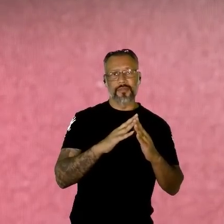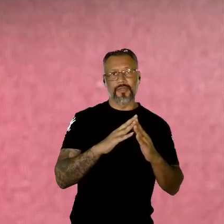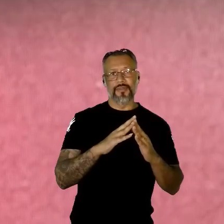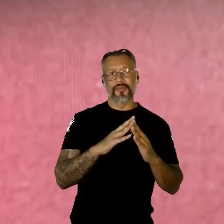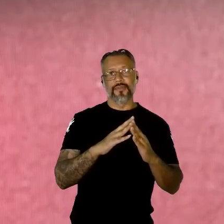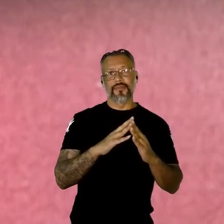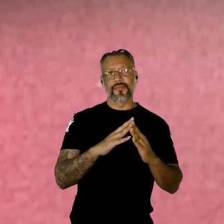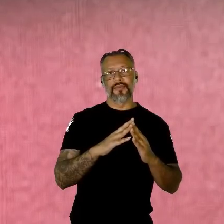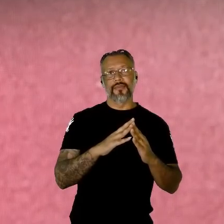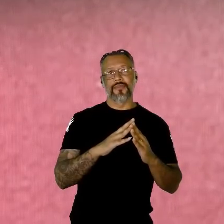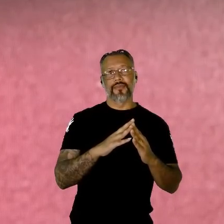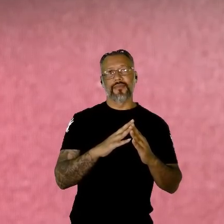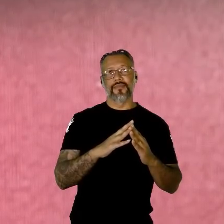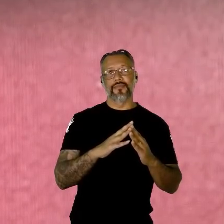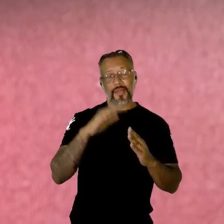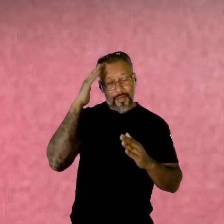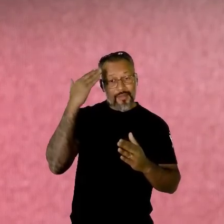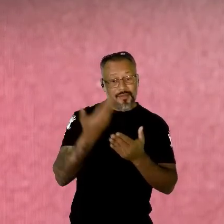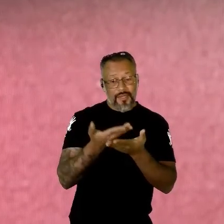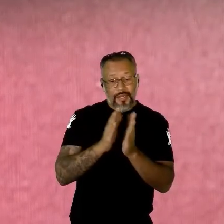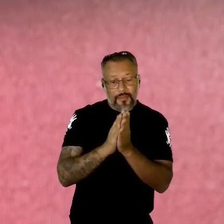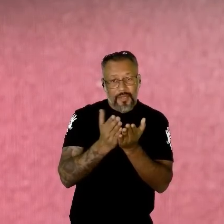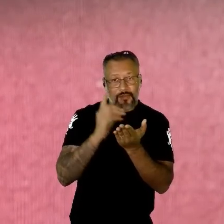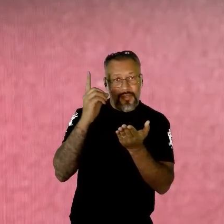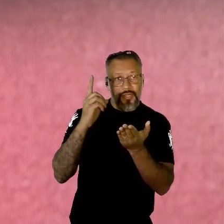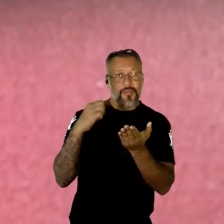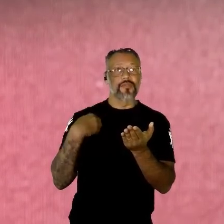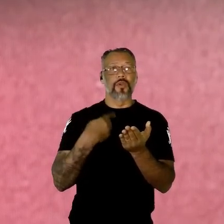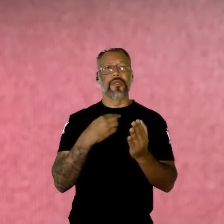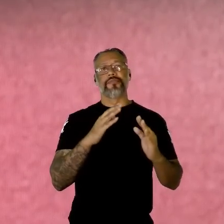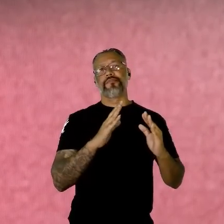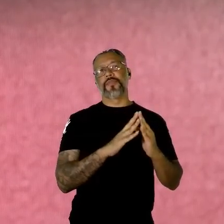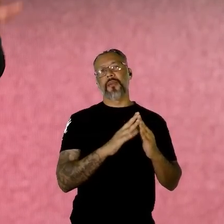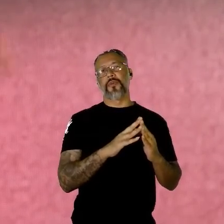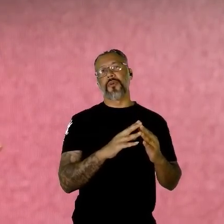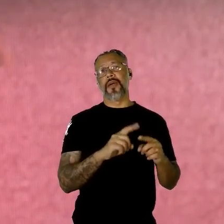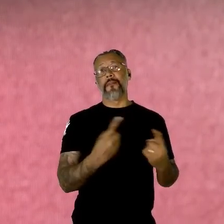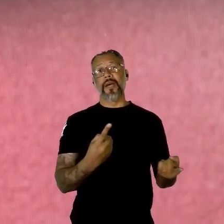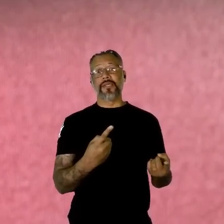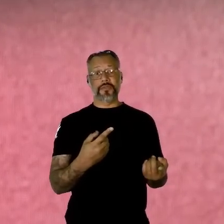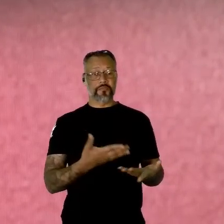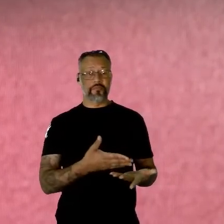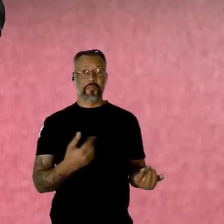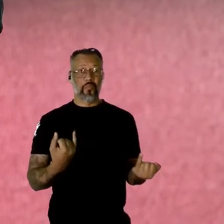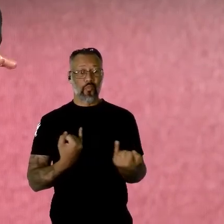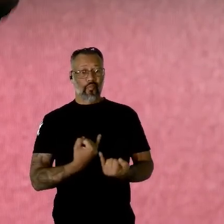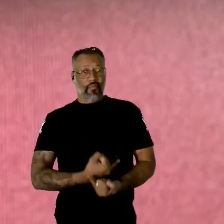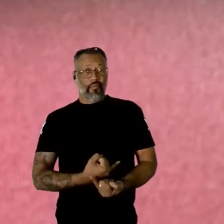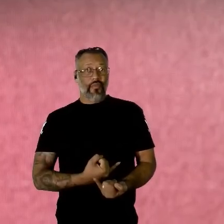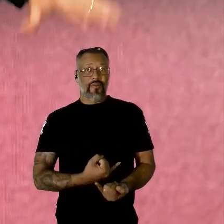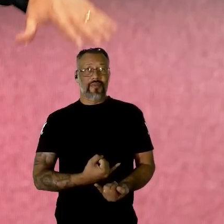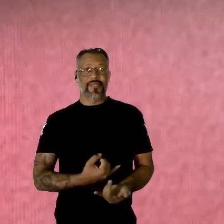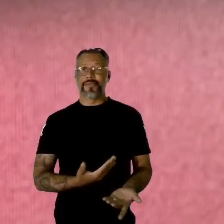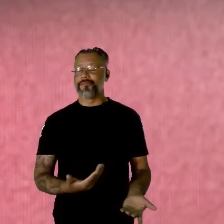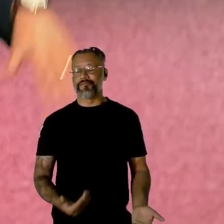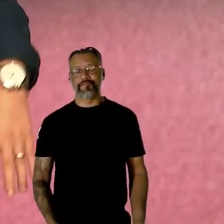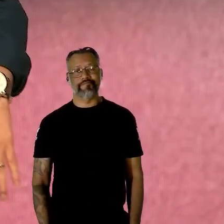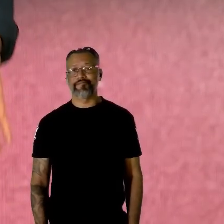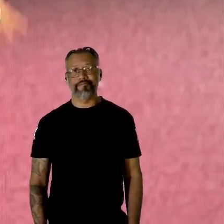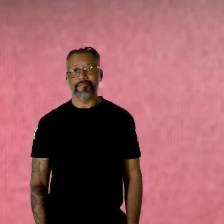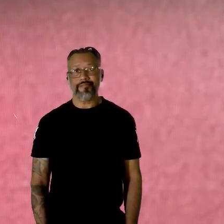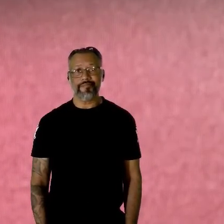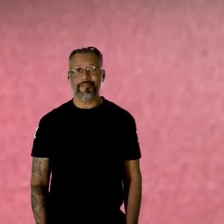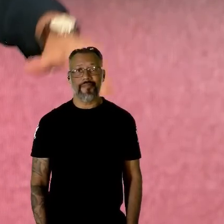estacionam aí falam glória a Deus eu sou um templo mas templo vazio não adianta templo vazio só serve para gerar